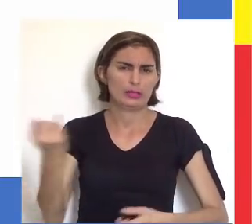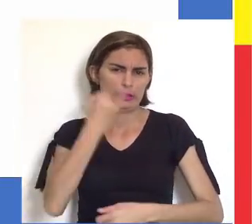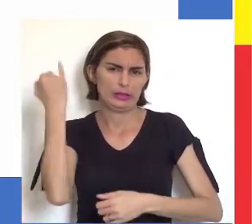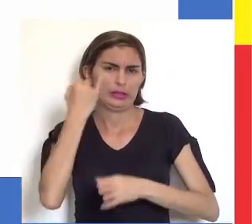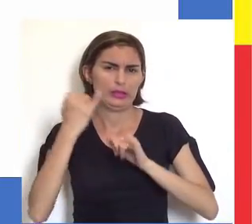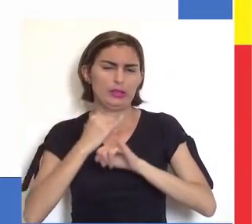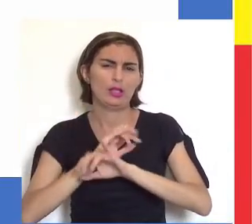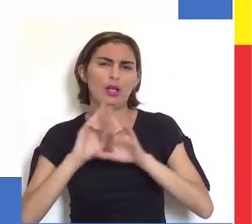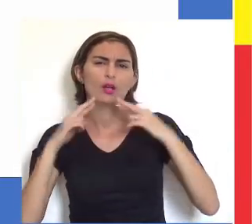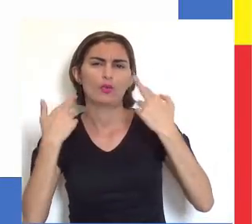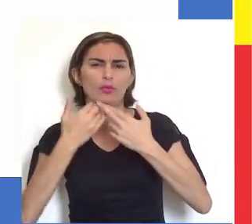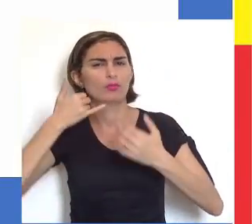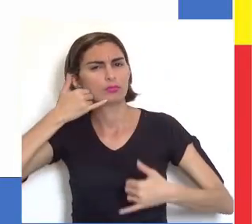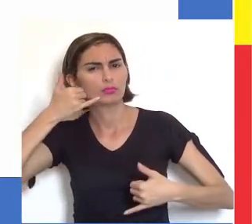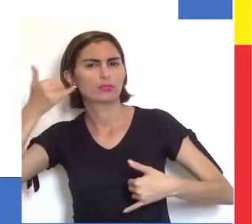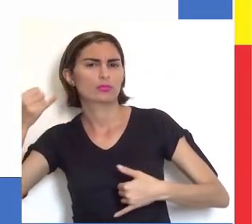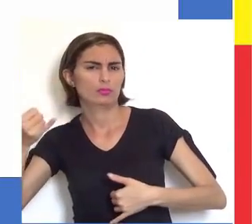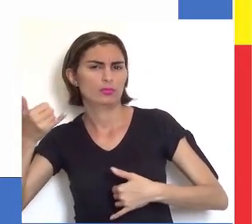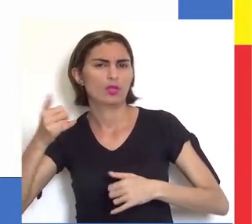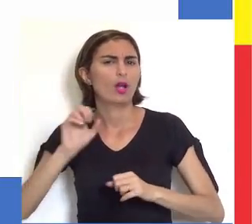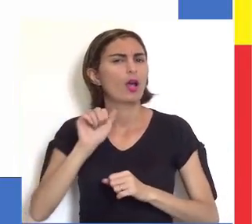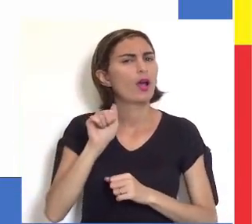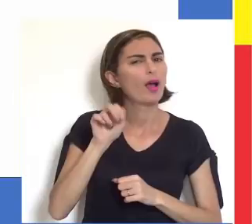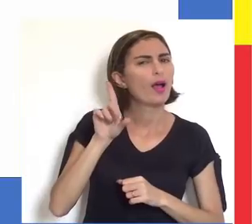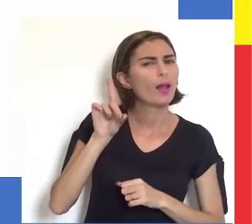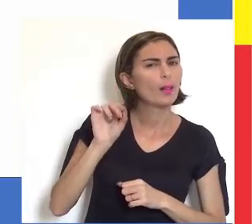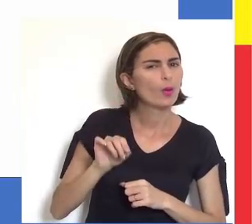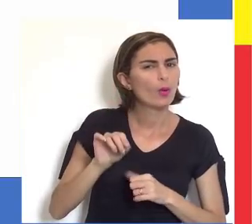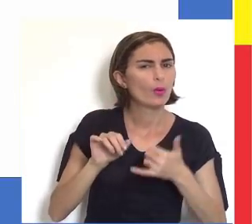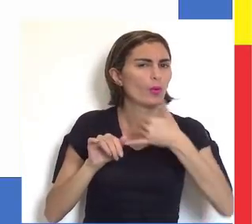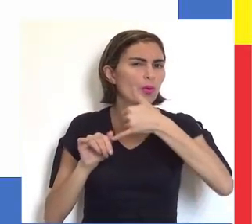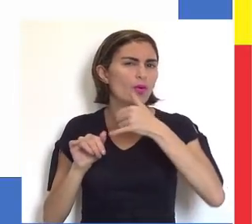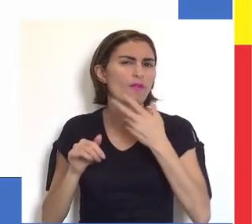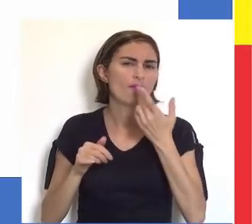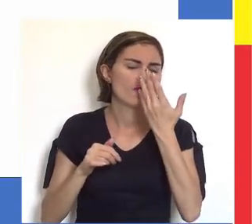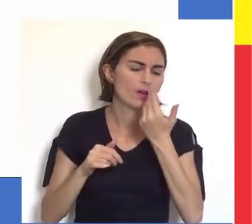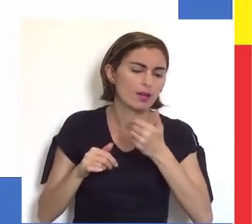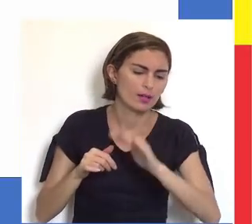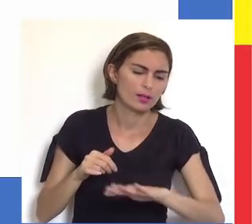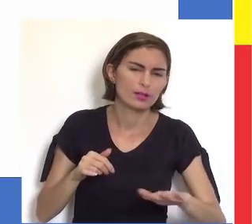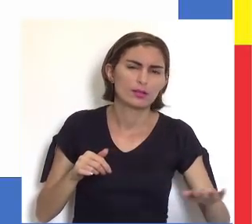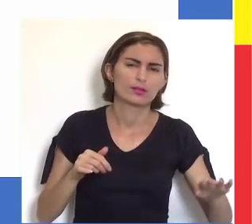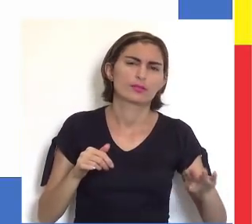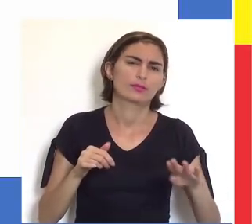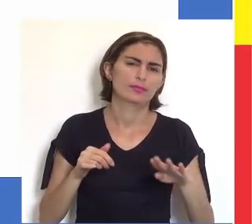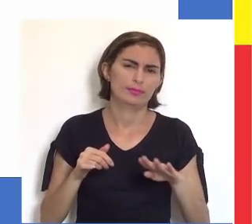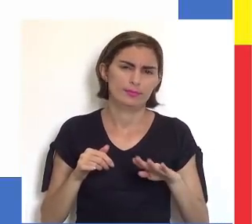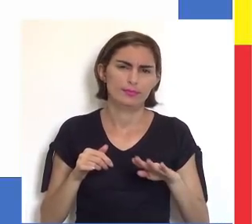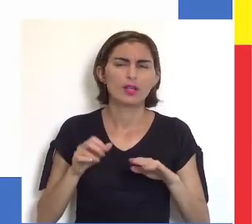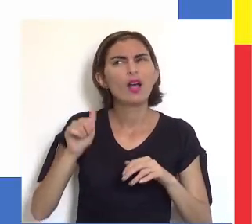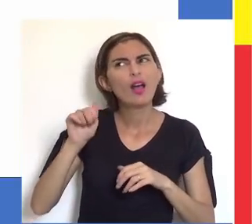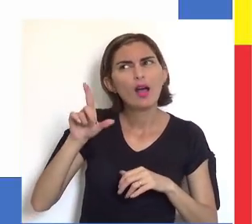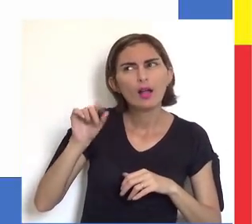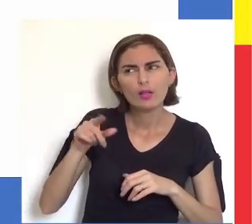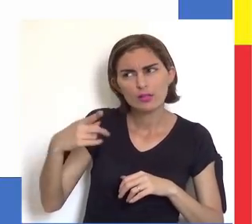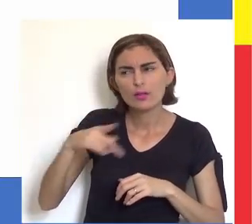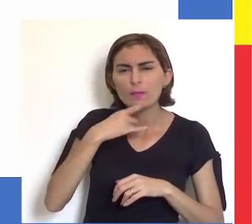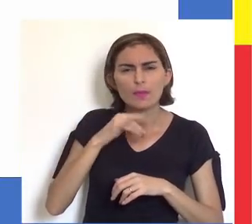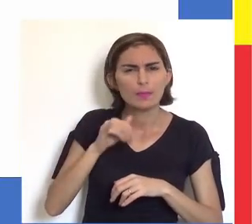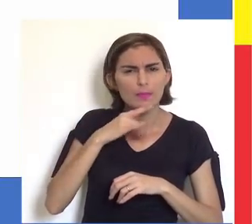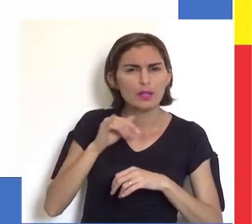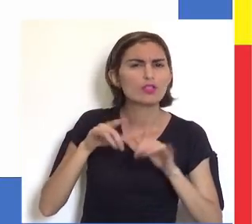reunião, liga para o tal. Alô? Atende uma voz de criança quase sussurrando. Alô, seu papai